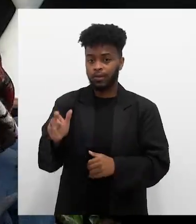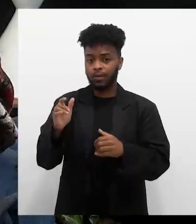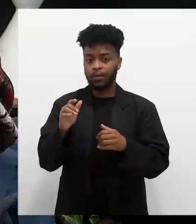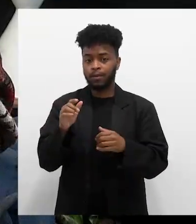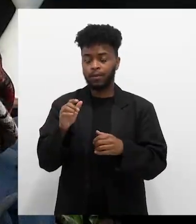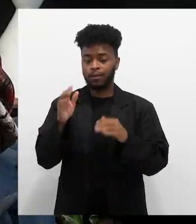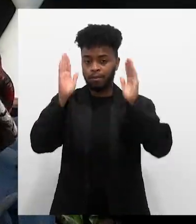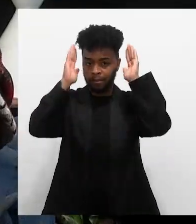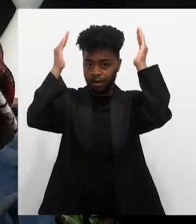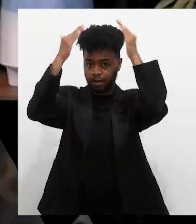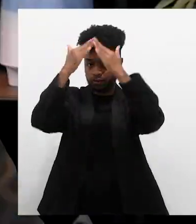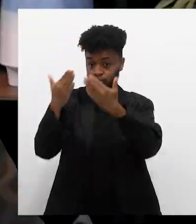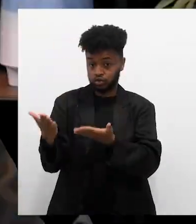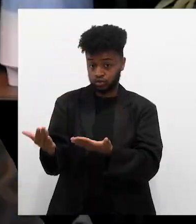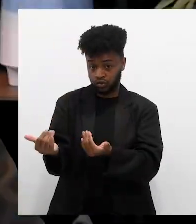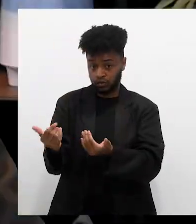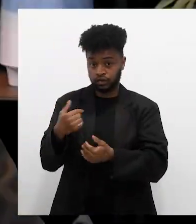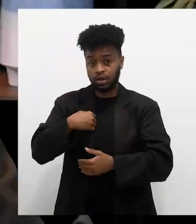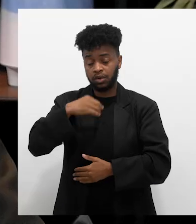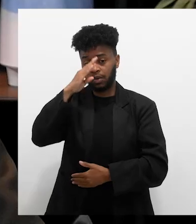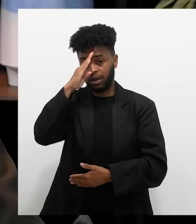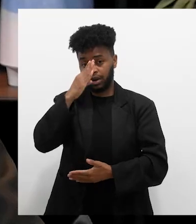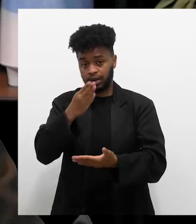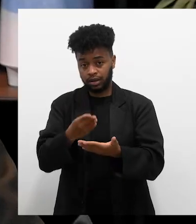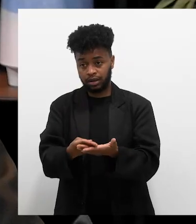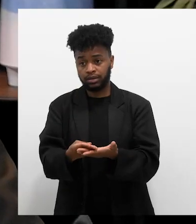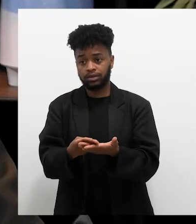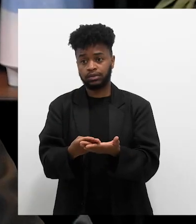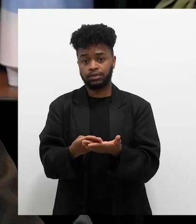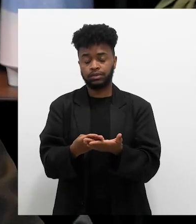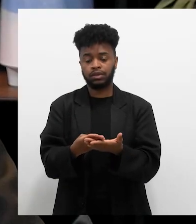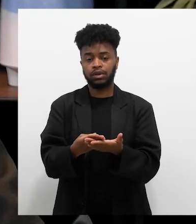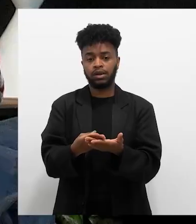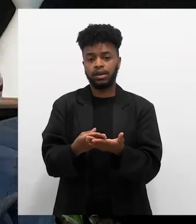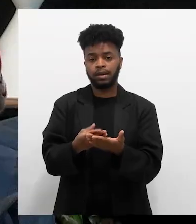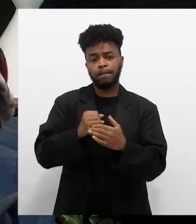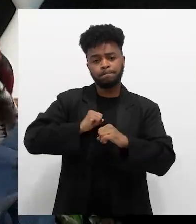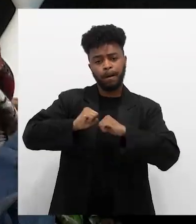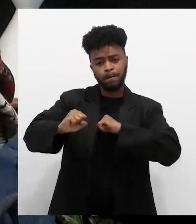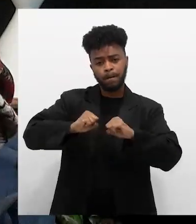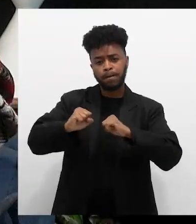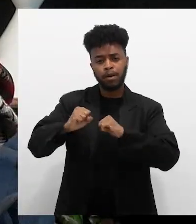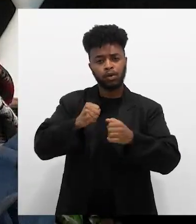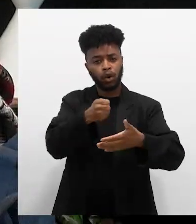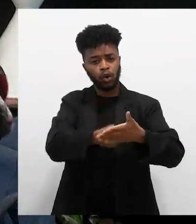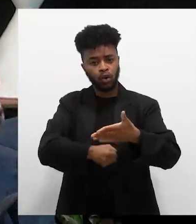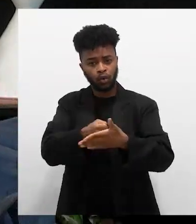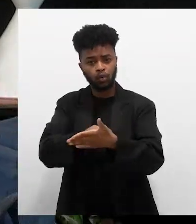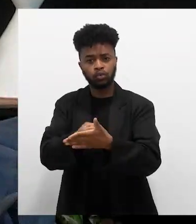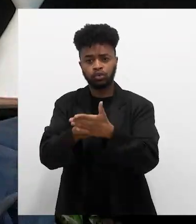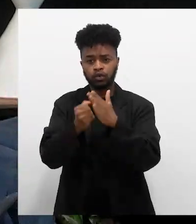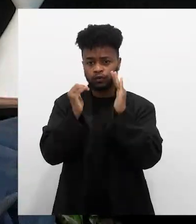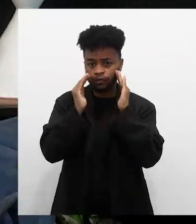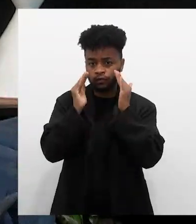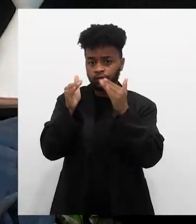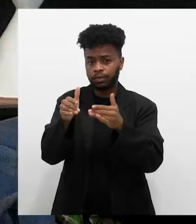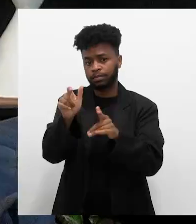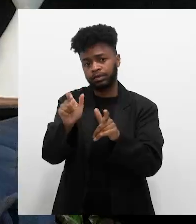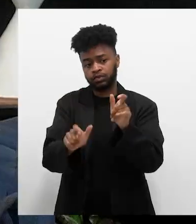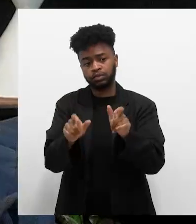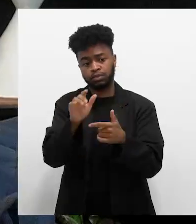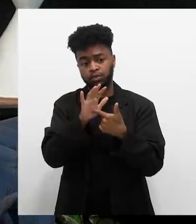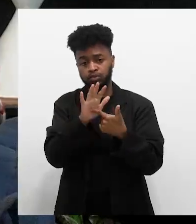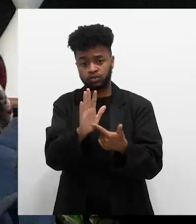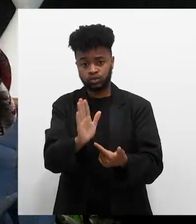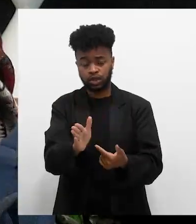mais jovem, portanto, acredito que para o embate, para a luta por essas pessoas que ele já deixou